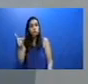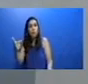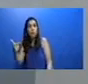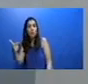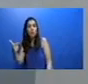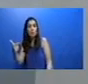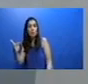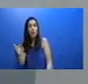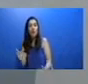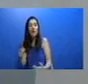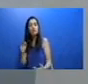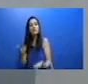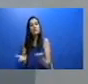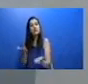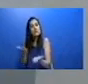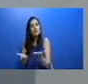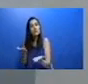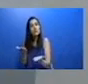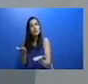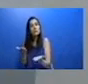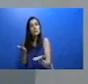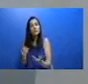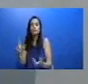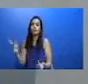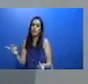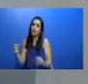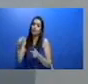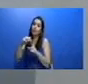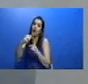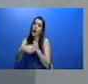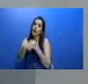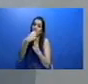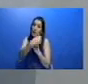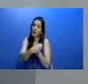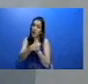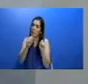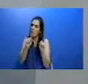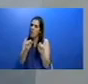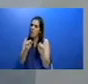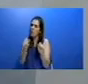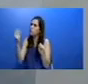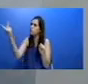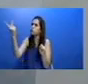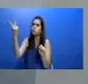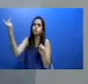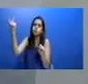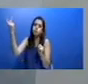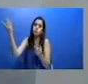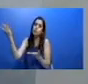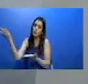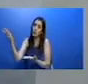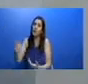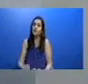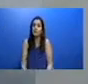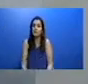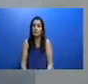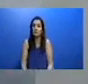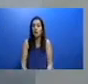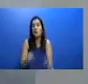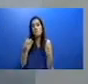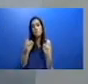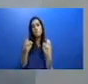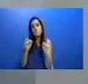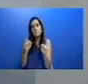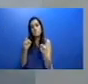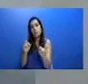quilos. Então, a banana é um produto que tanto poderia ficar aqui, se eu compro na feira em dúzia, meia dúzia,